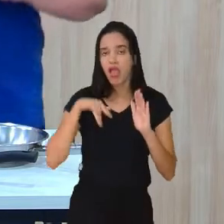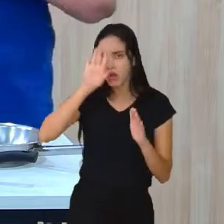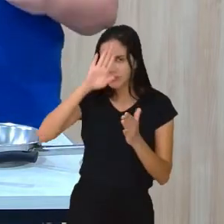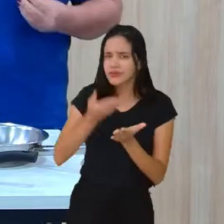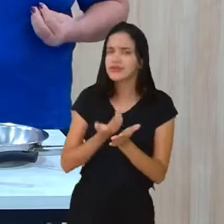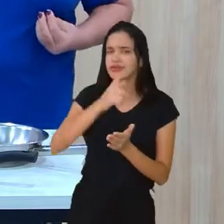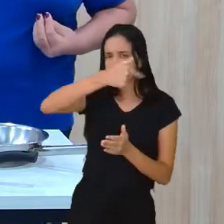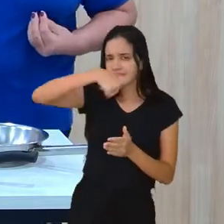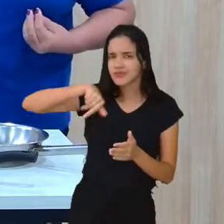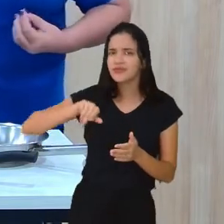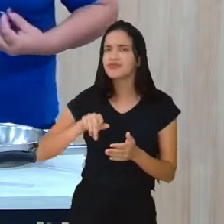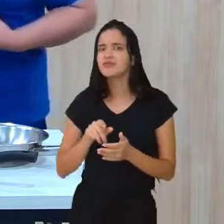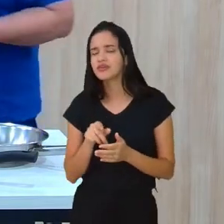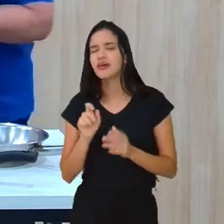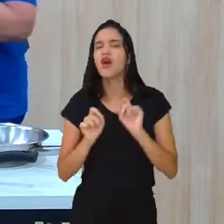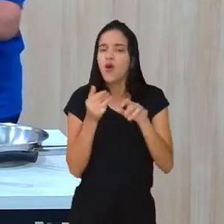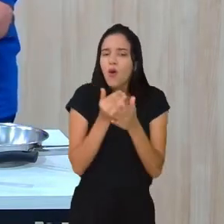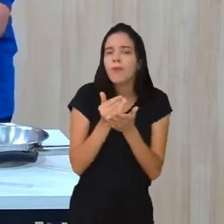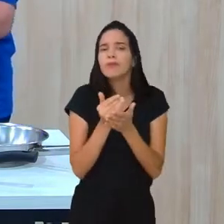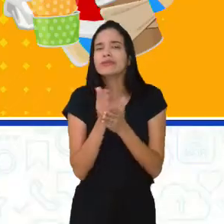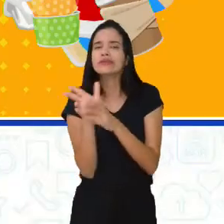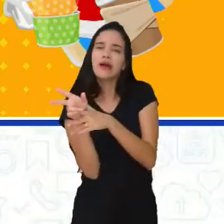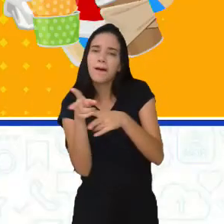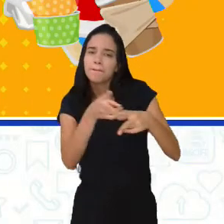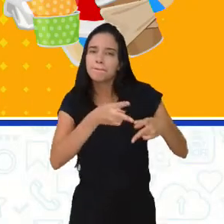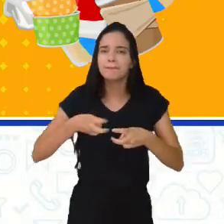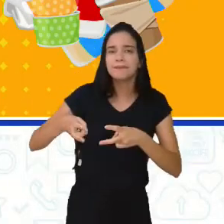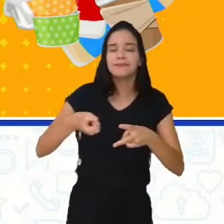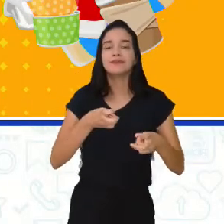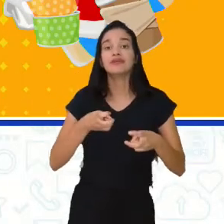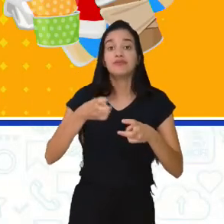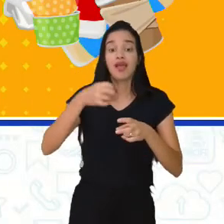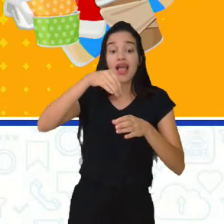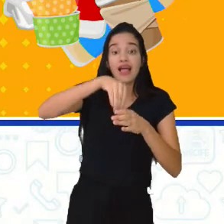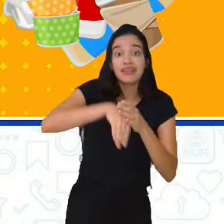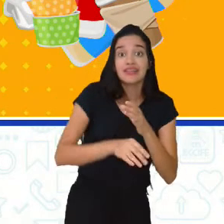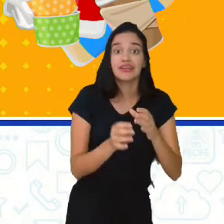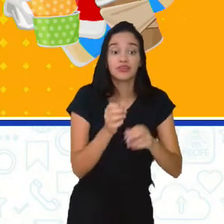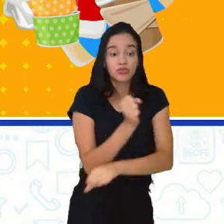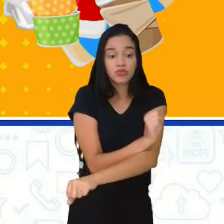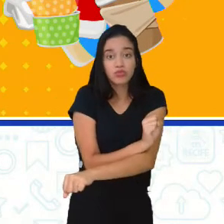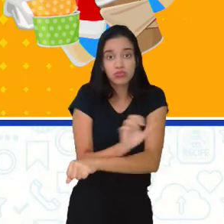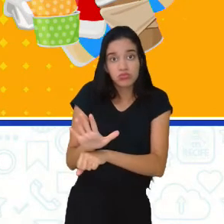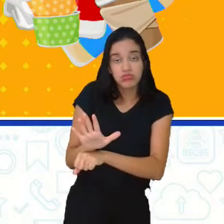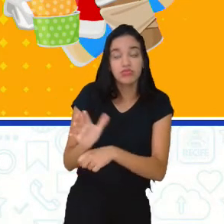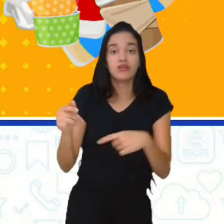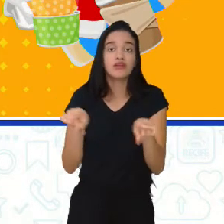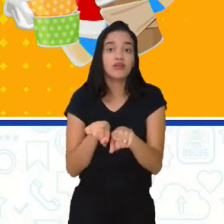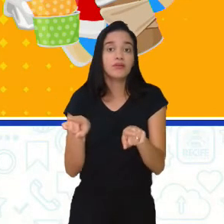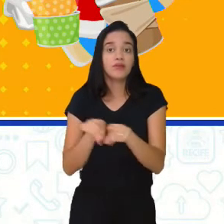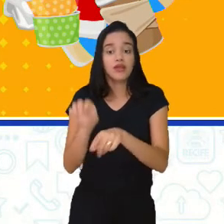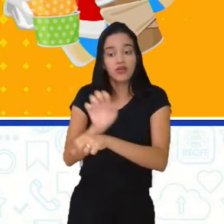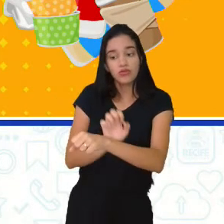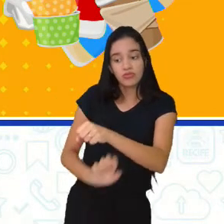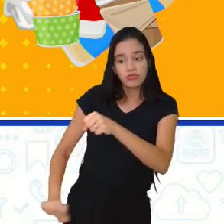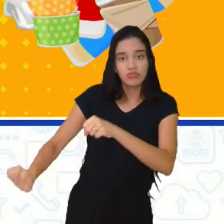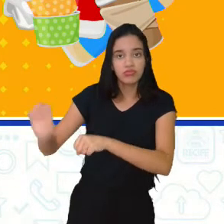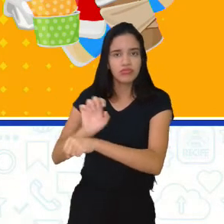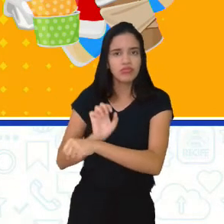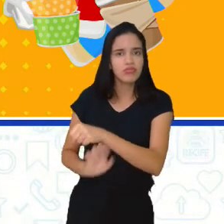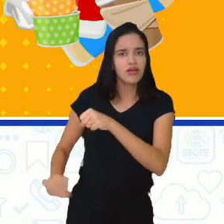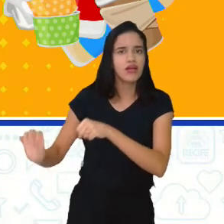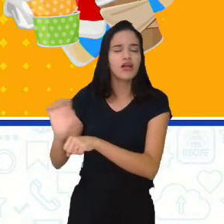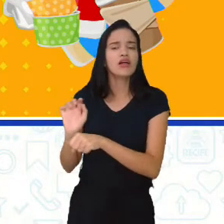que vocês vão, né, começar a perceber que dentro desses condutores e dentro desses isolantes, a gente